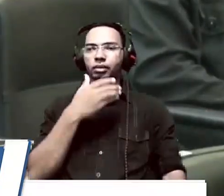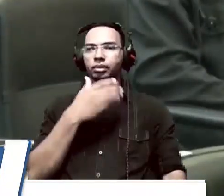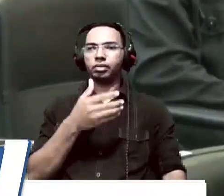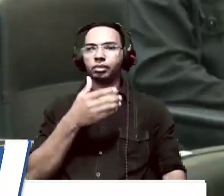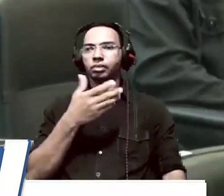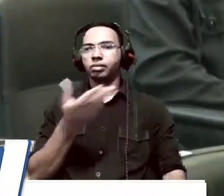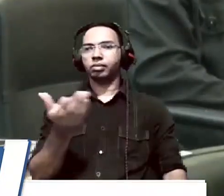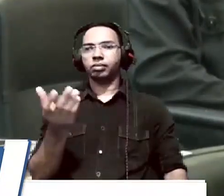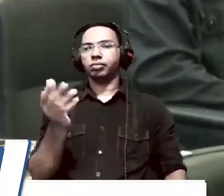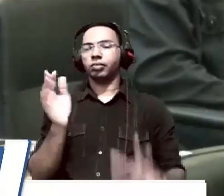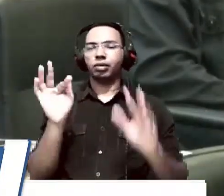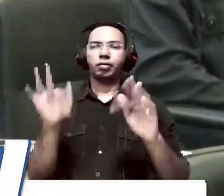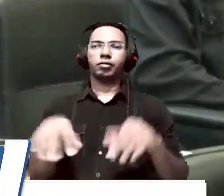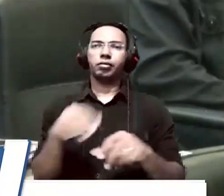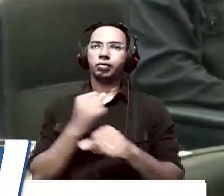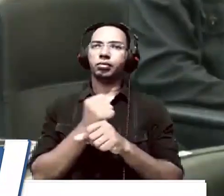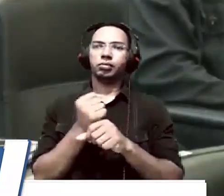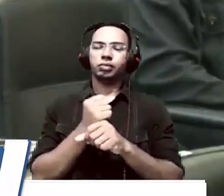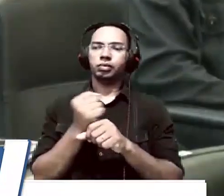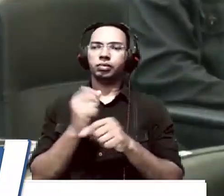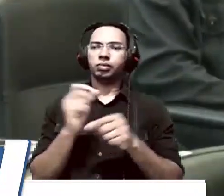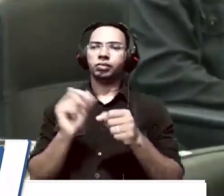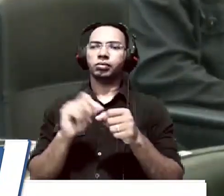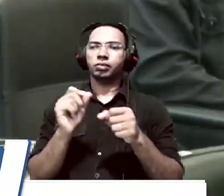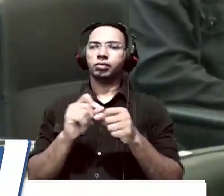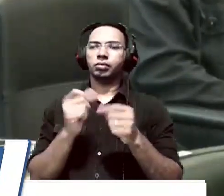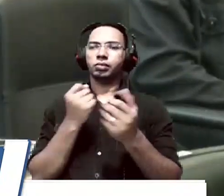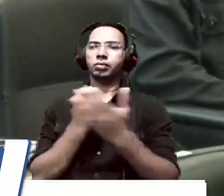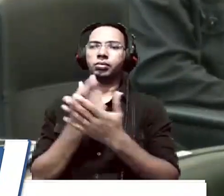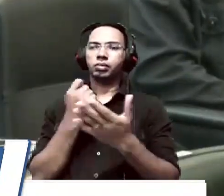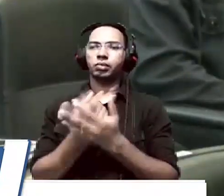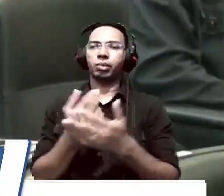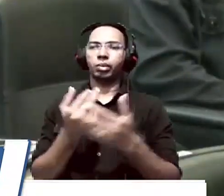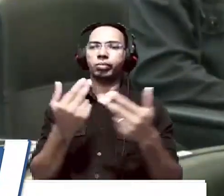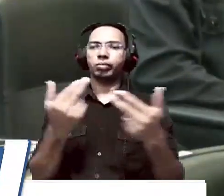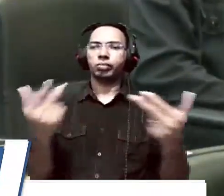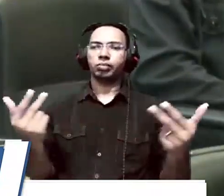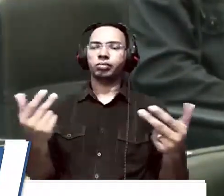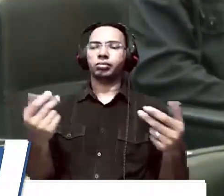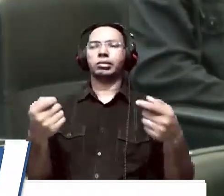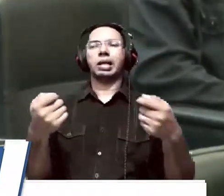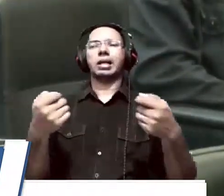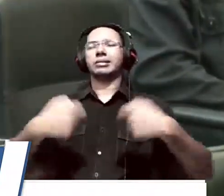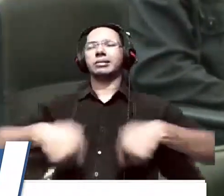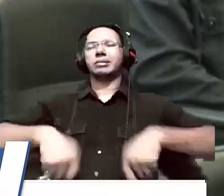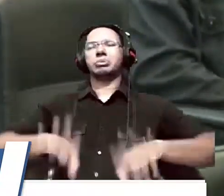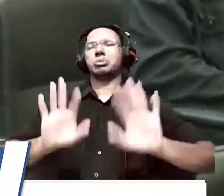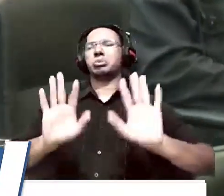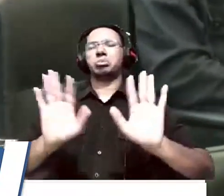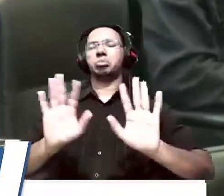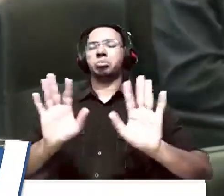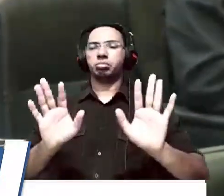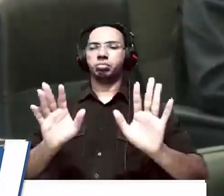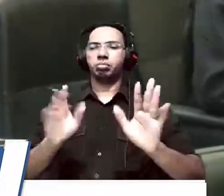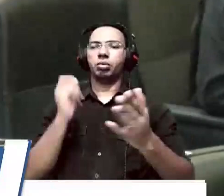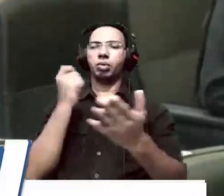do ano, fazendo compras, às vezes, desnecessárias, gastando